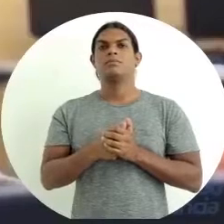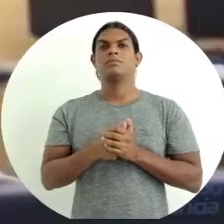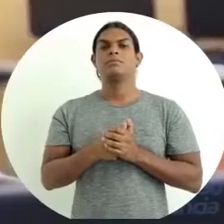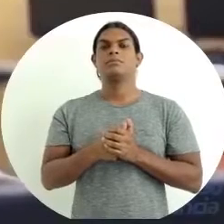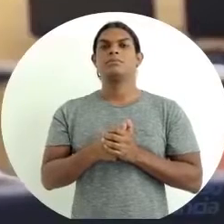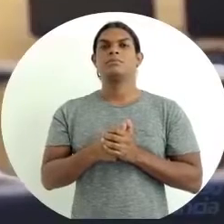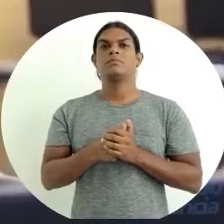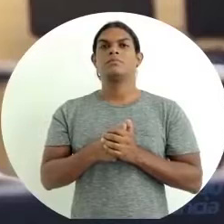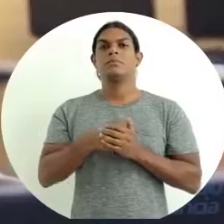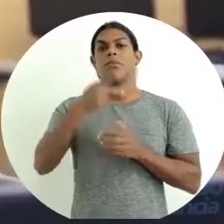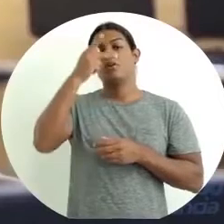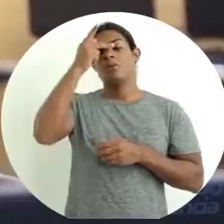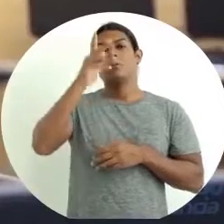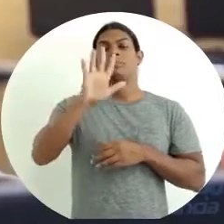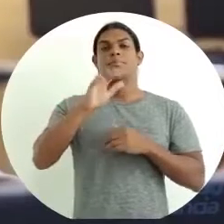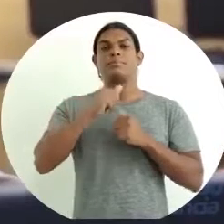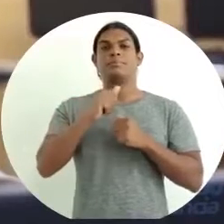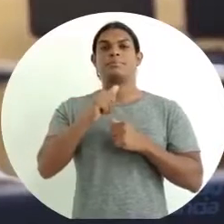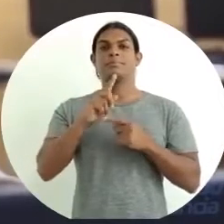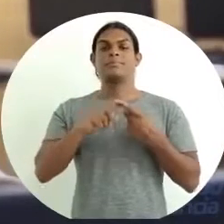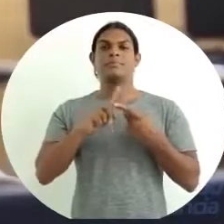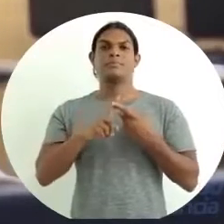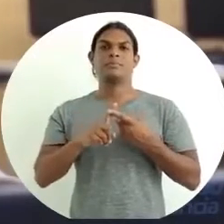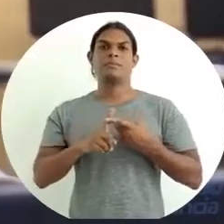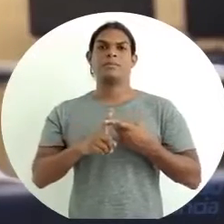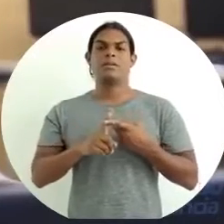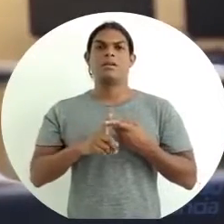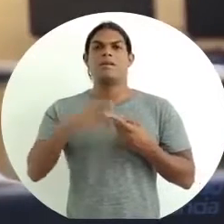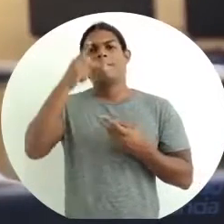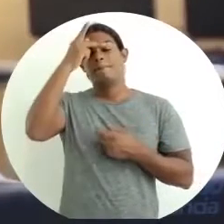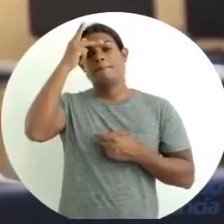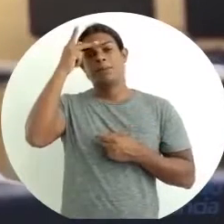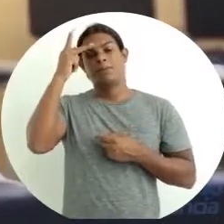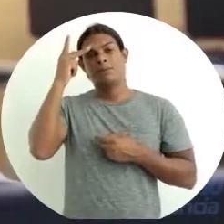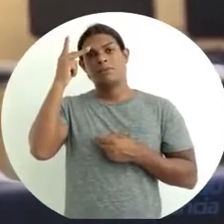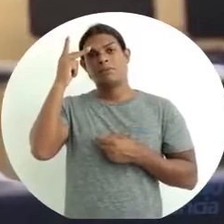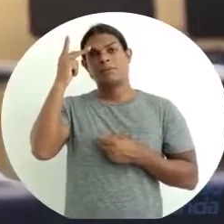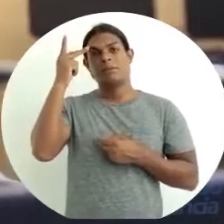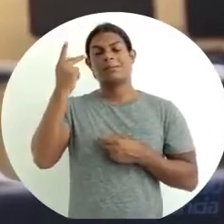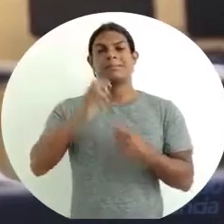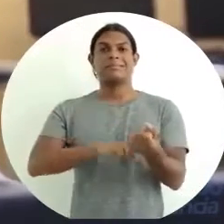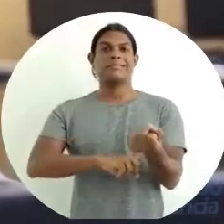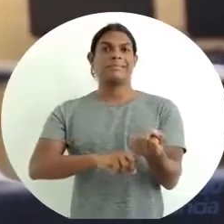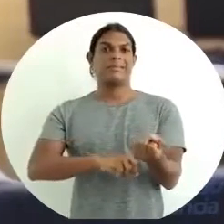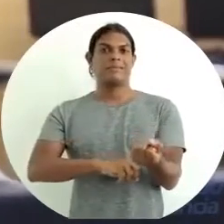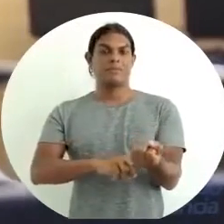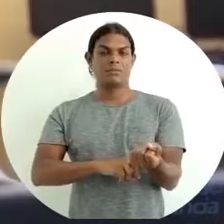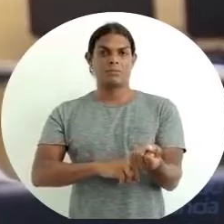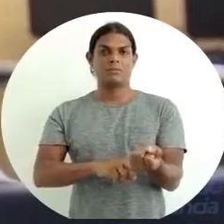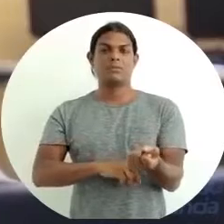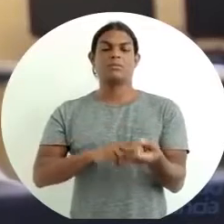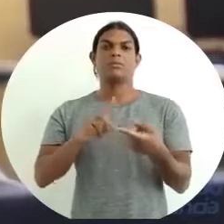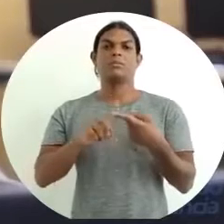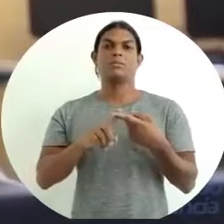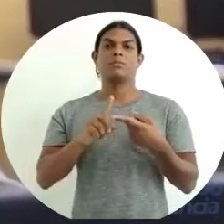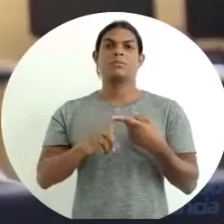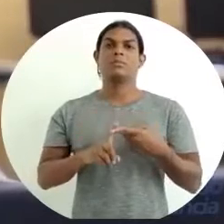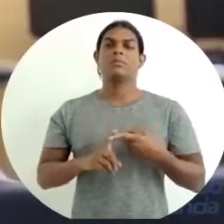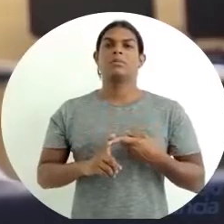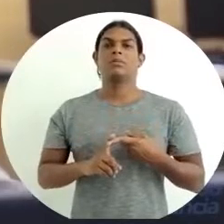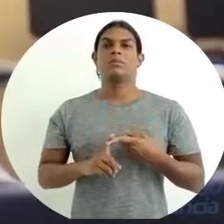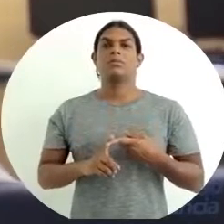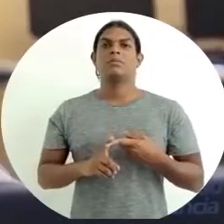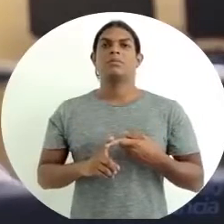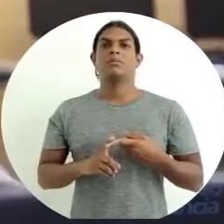tem a capacidade mental, bem a racionalidade, né? As pessoas que são absolutamente incapazes e até